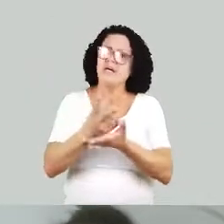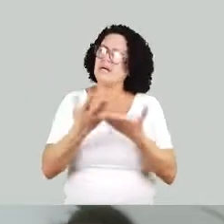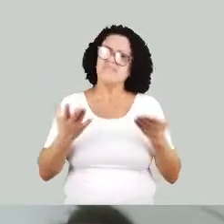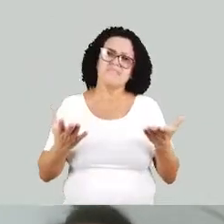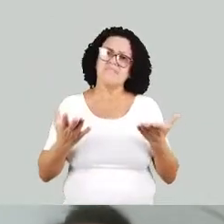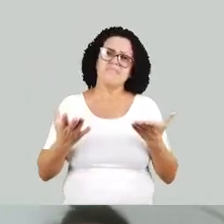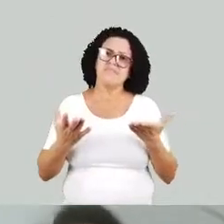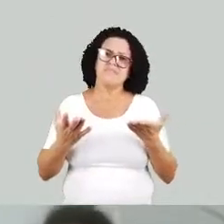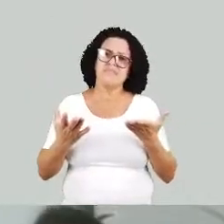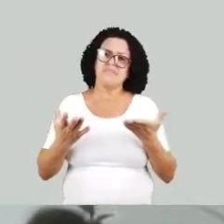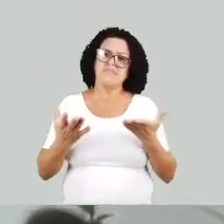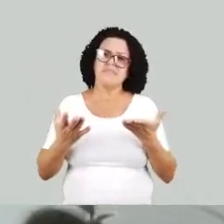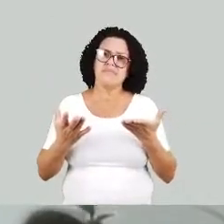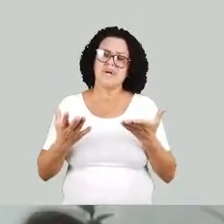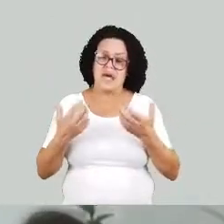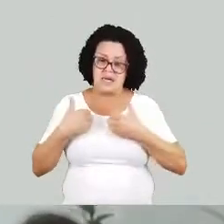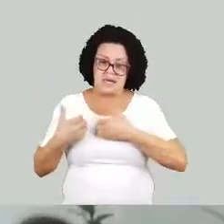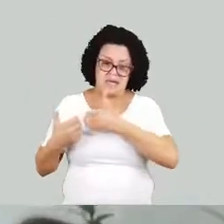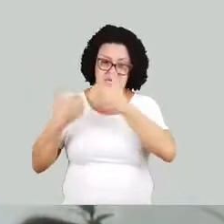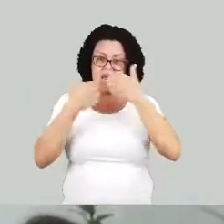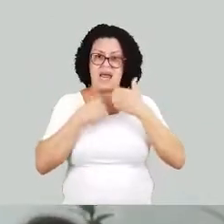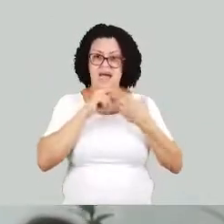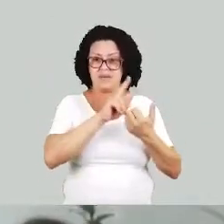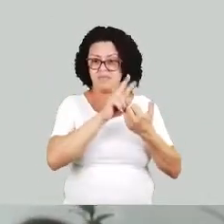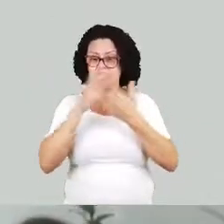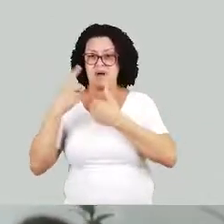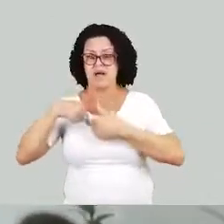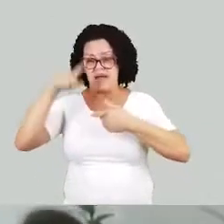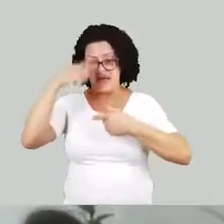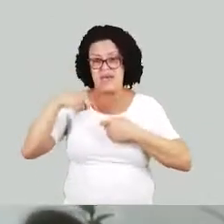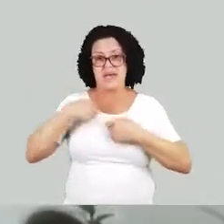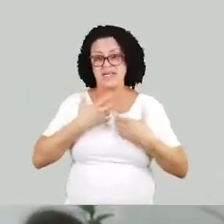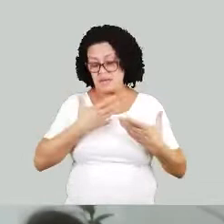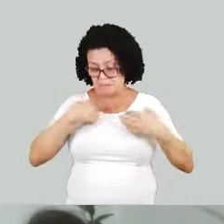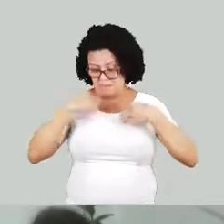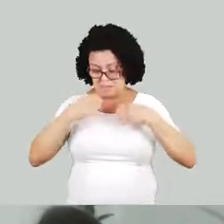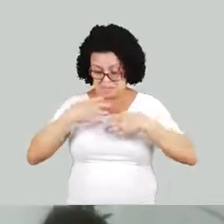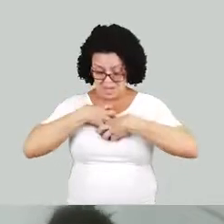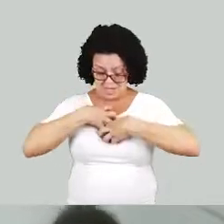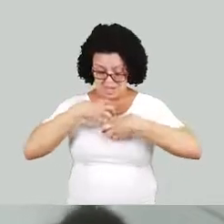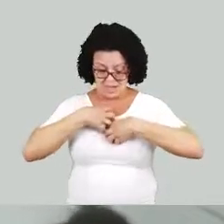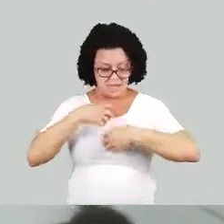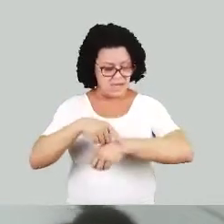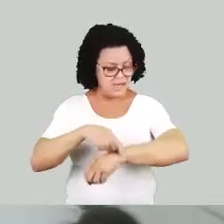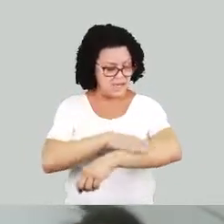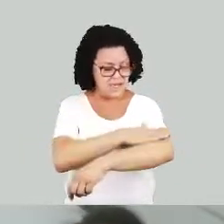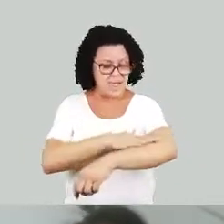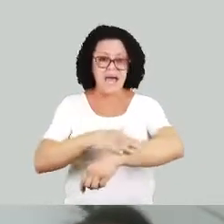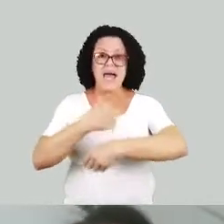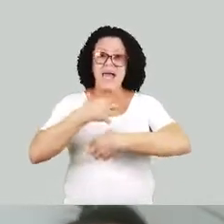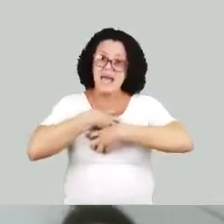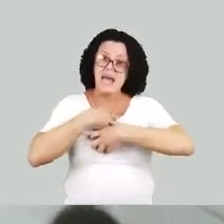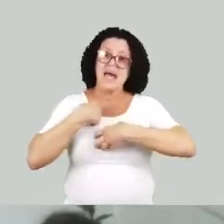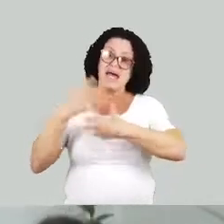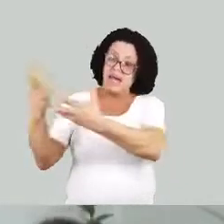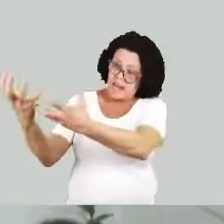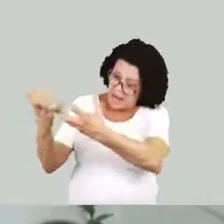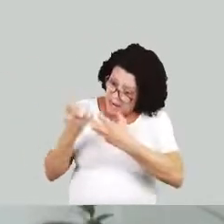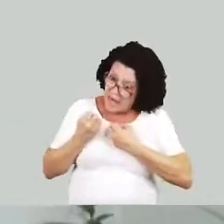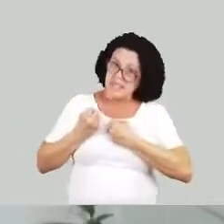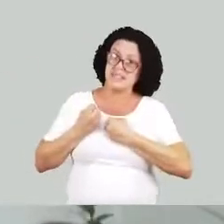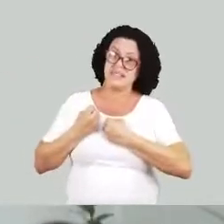Então, eu transfiro para o outro o poder de gerir os meus sentimentos, tá? Porque eu recebo